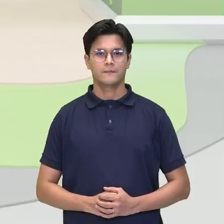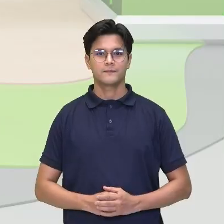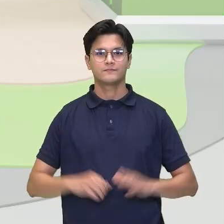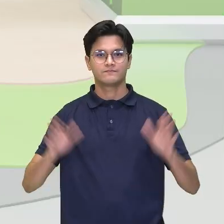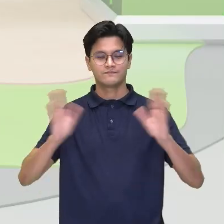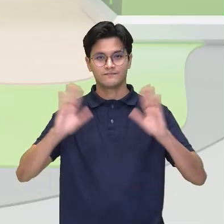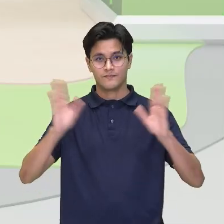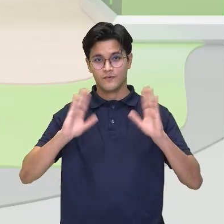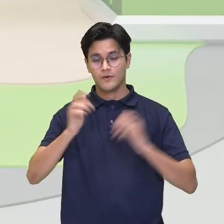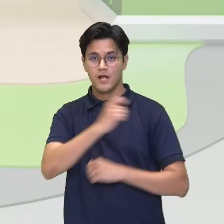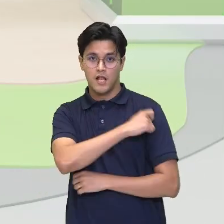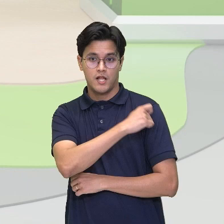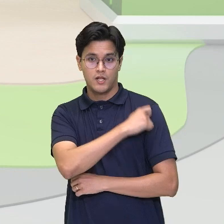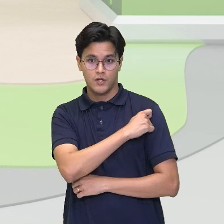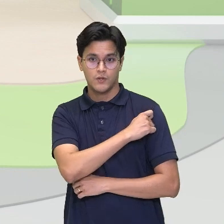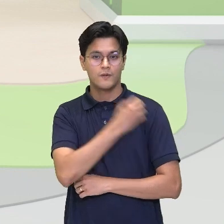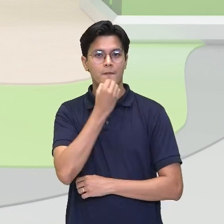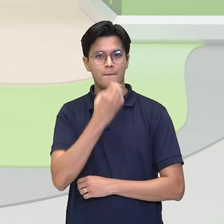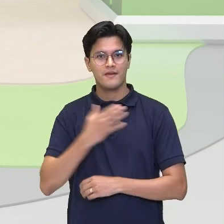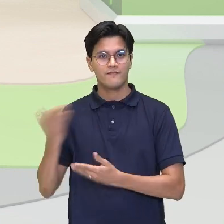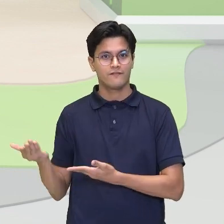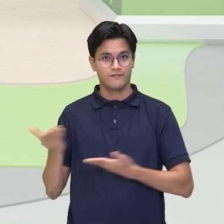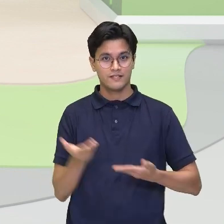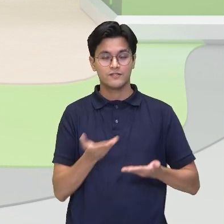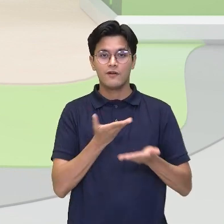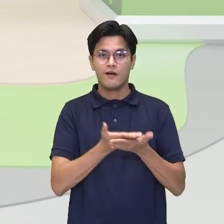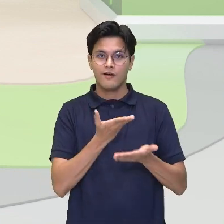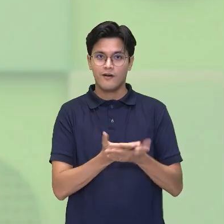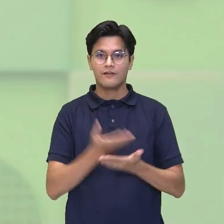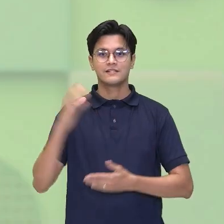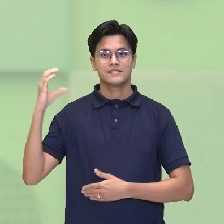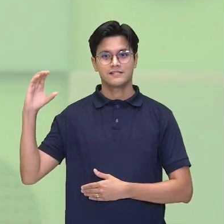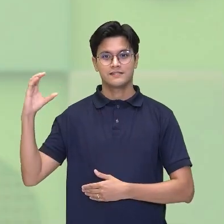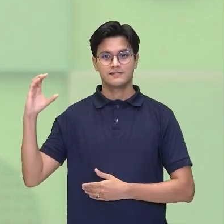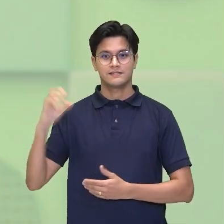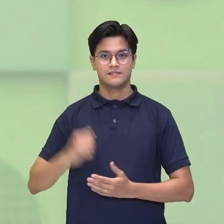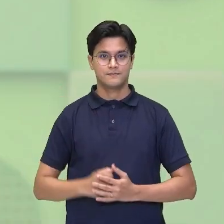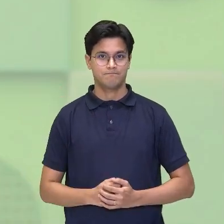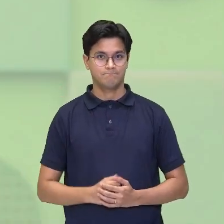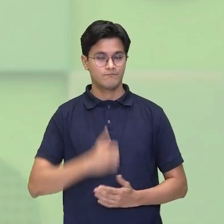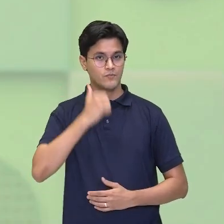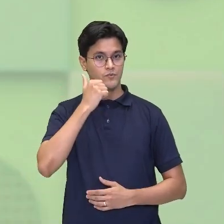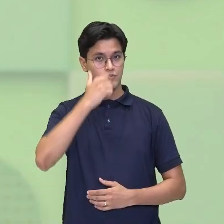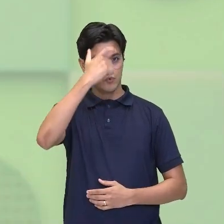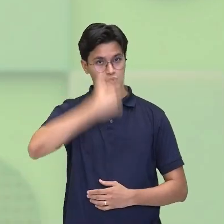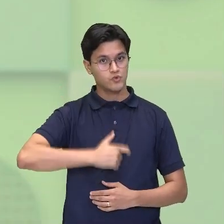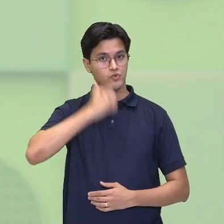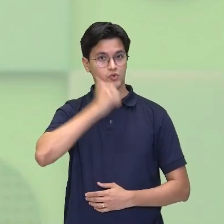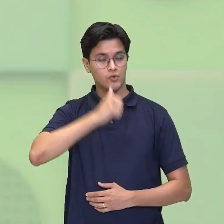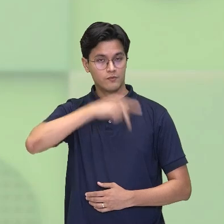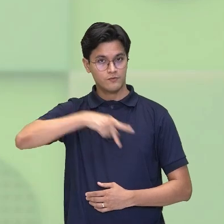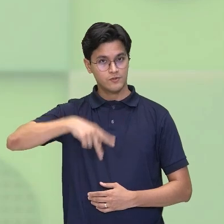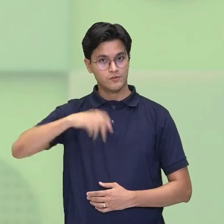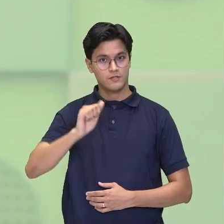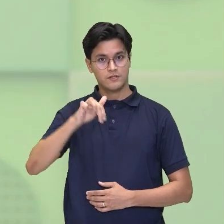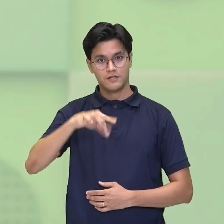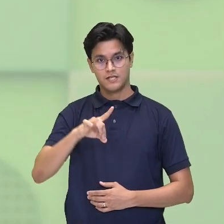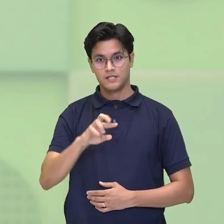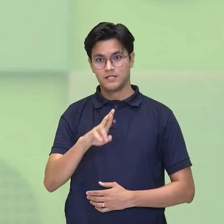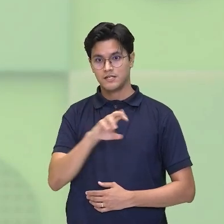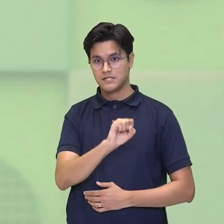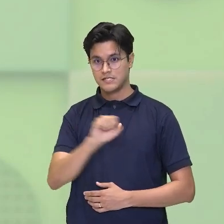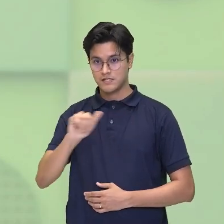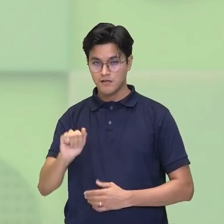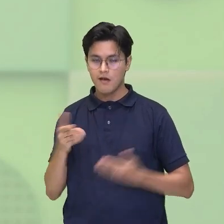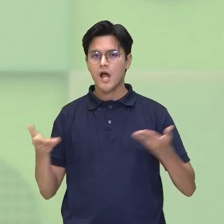Olá, alunos, sejam muito bem-vindos a mais uma aula de ciências. Eu sou a professora Andressa Primavera e nesse momento vamos ver o